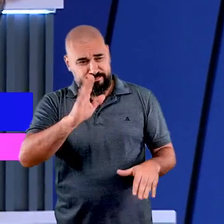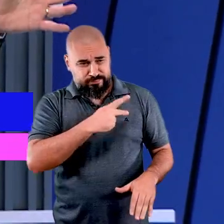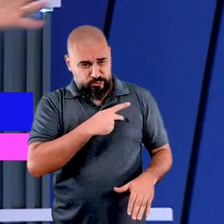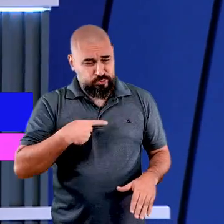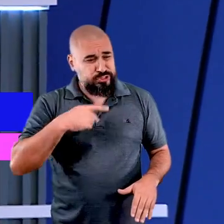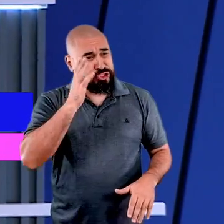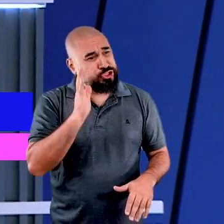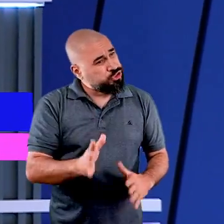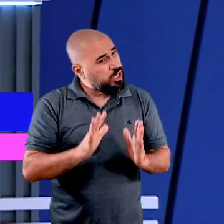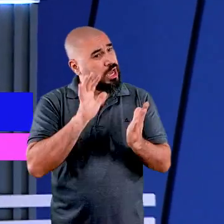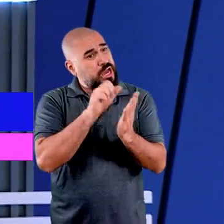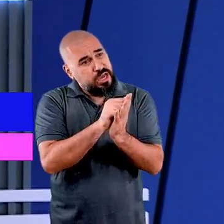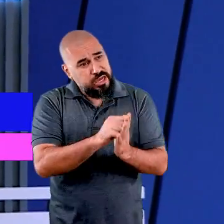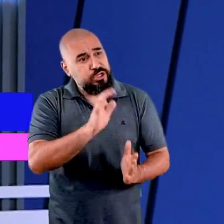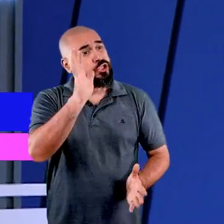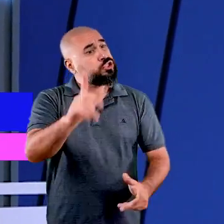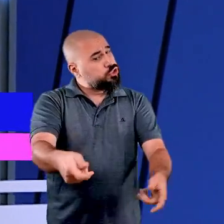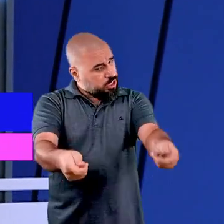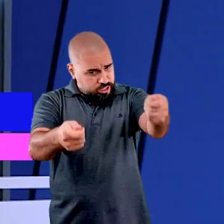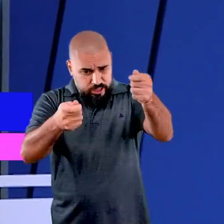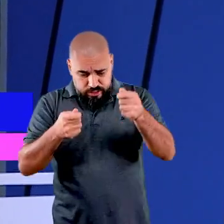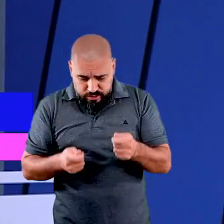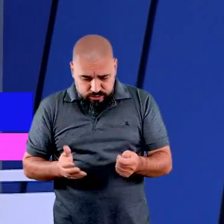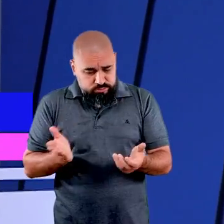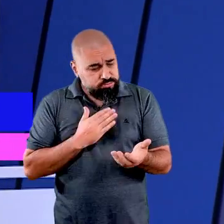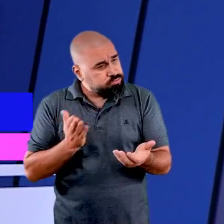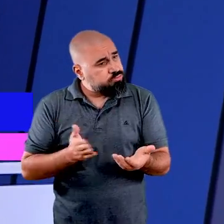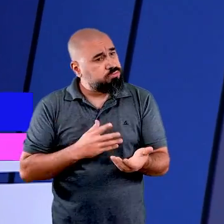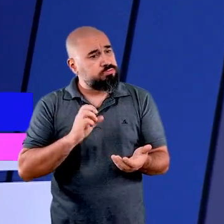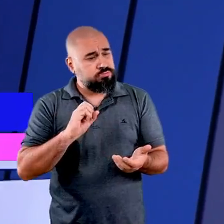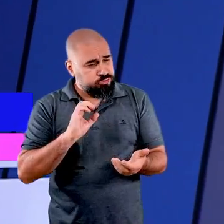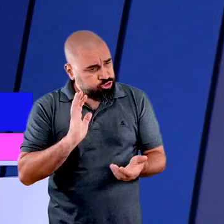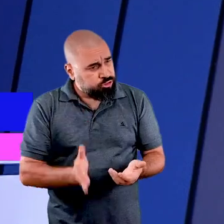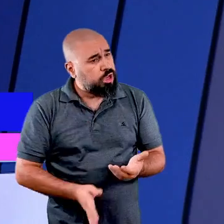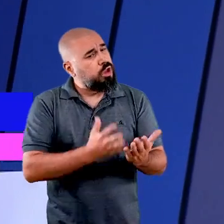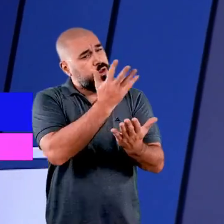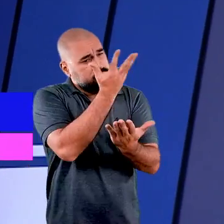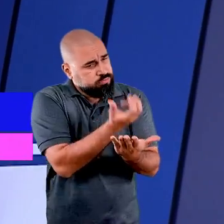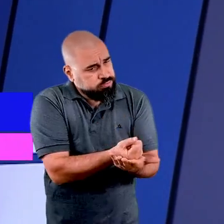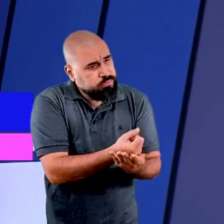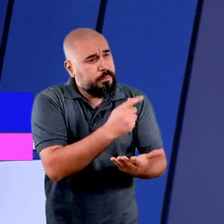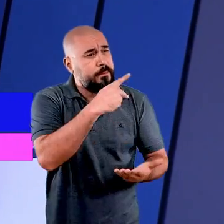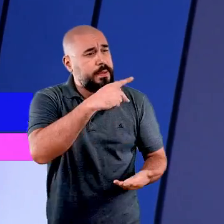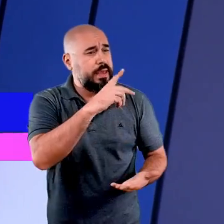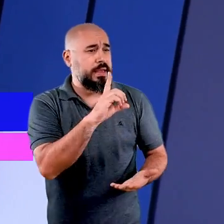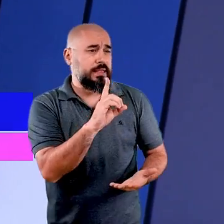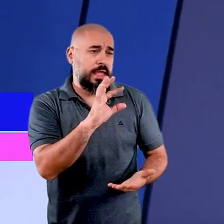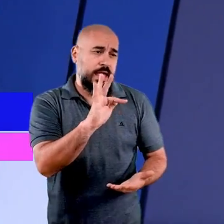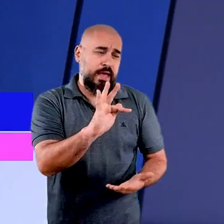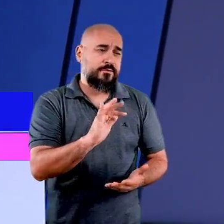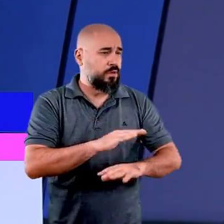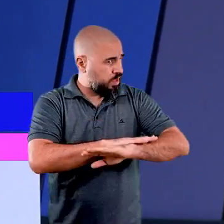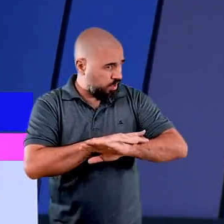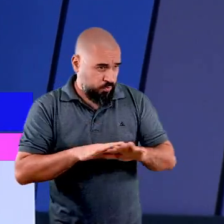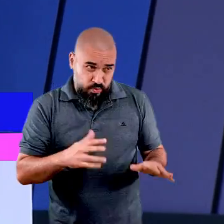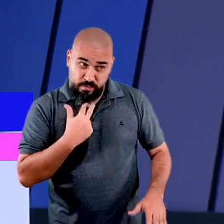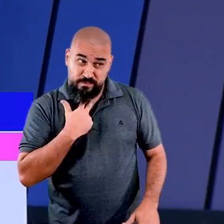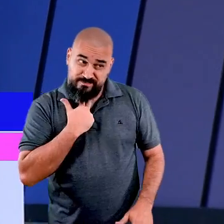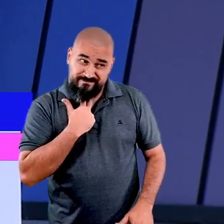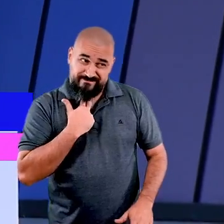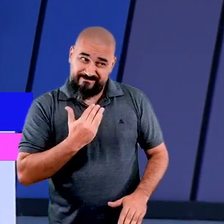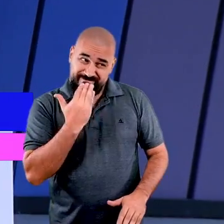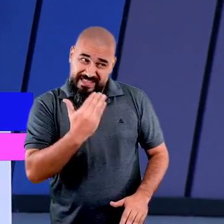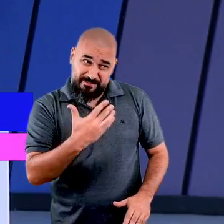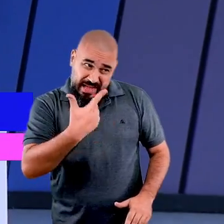me matriculei na escola bíblica e já recebi um estudo bíblico. Então, já terminou para mim? Não terminou não. Você